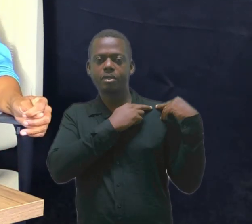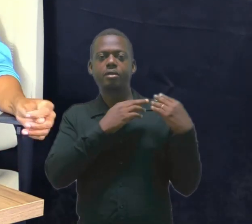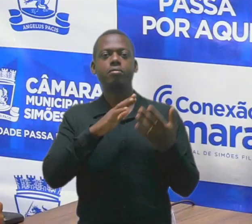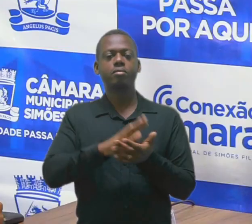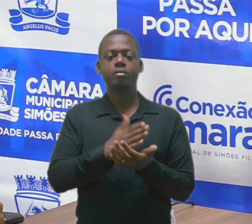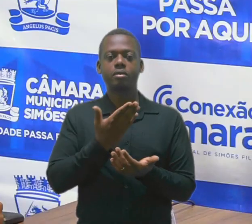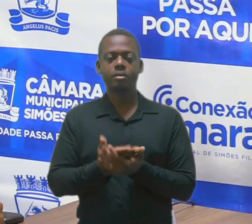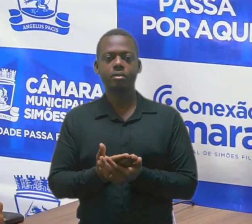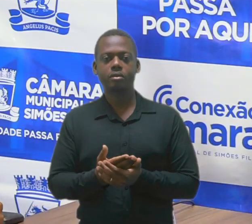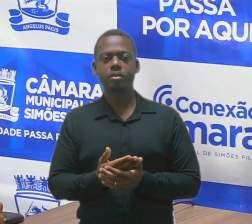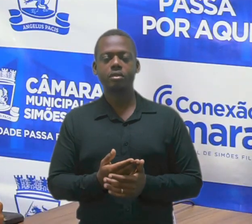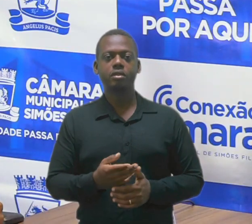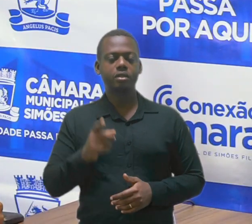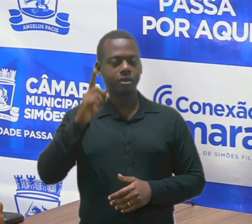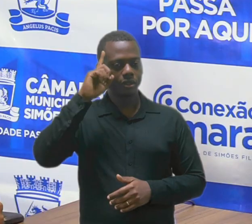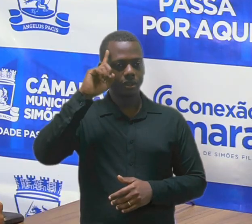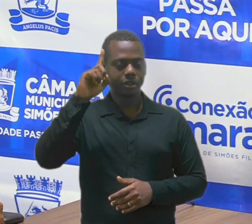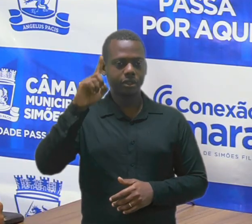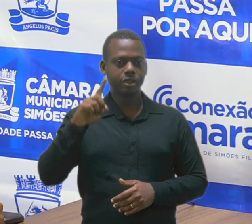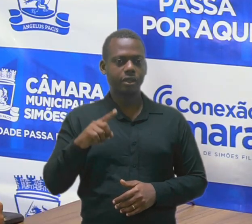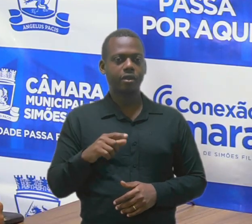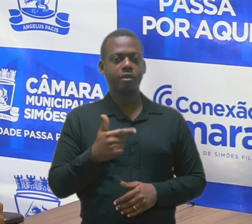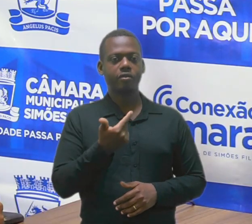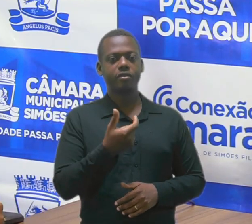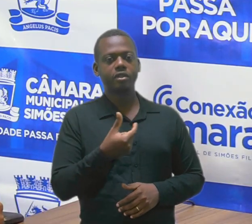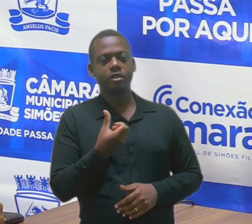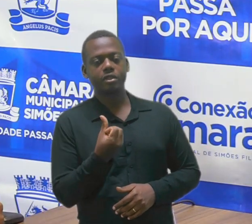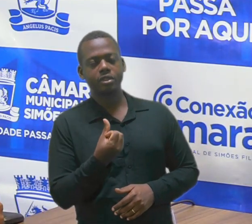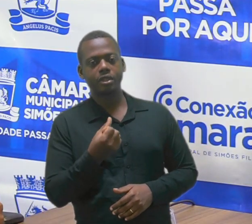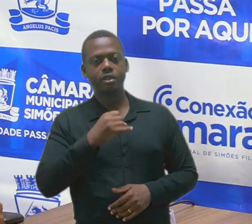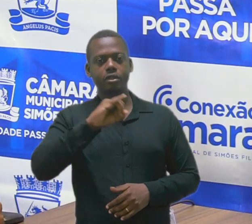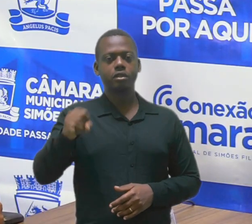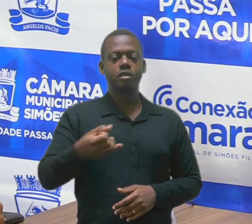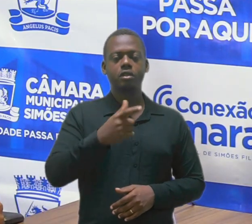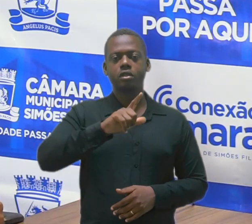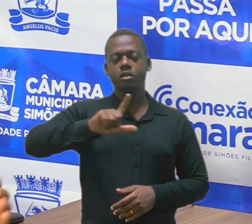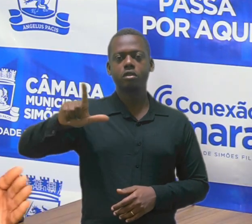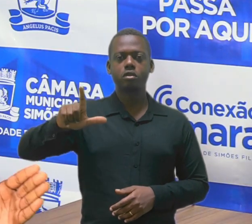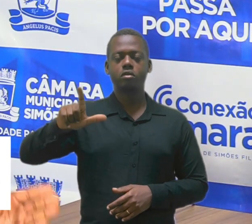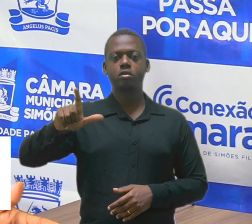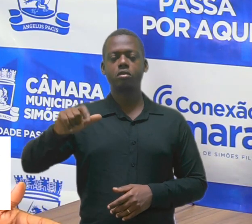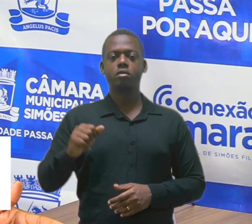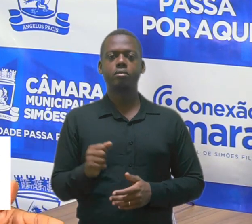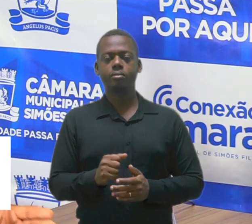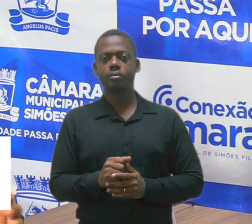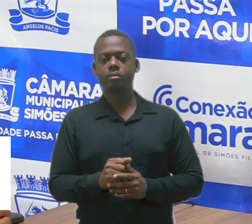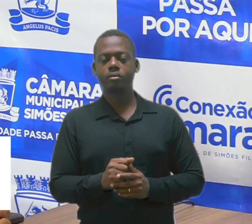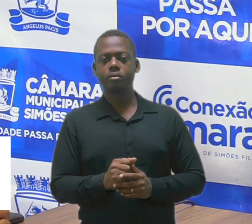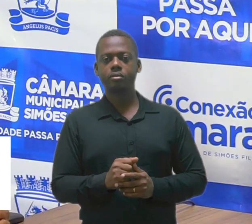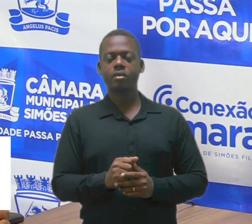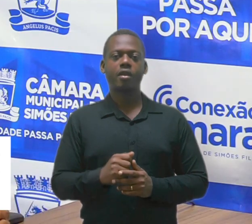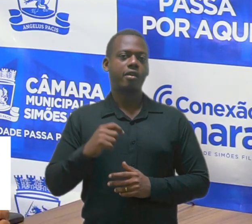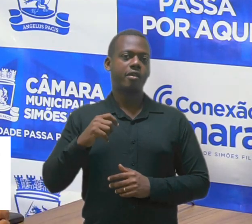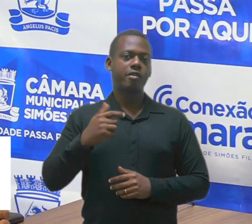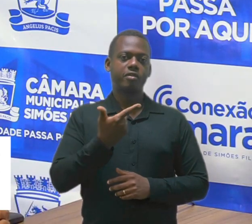Inclusive, dia 26 de julho, dia do intérprete. Dia 26? 26, É, porque dia 24 de abril é o dia da Libras. Dia 24 de abril